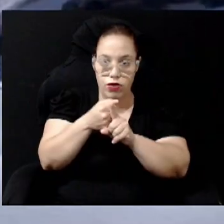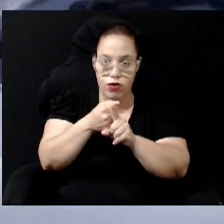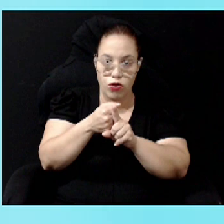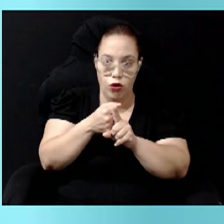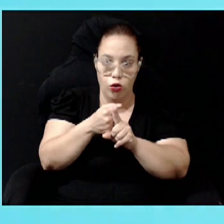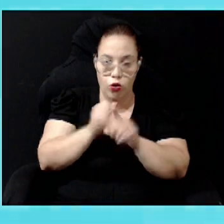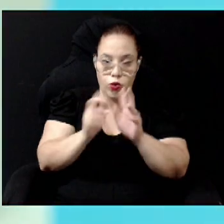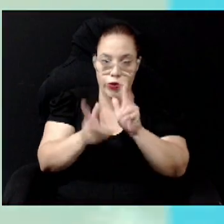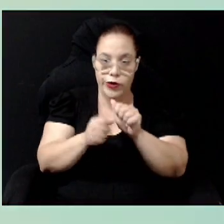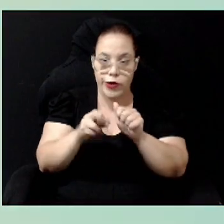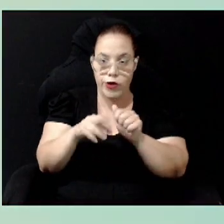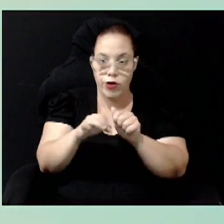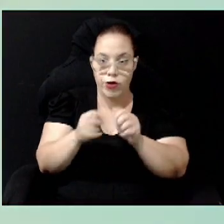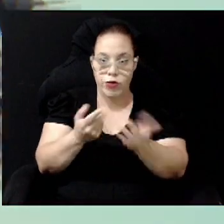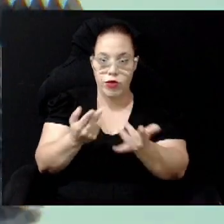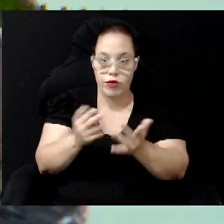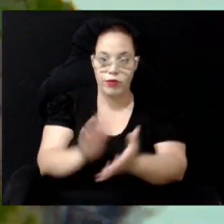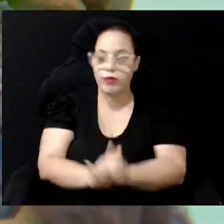picos vizinhos.